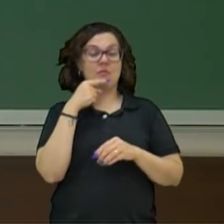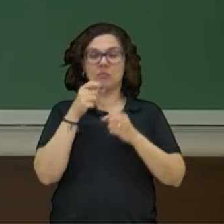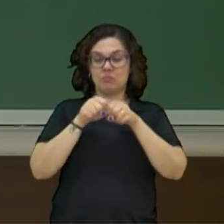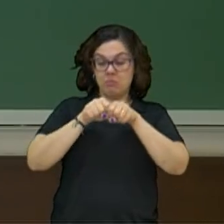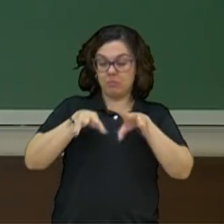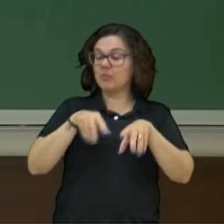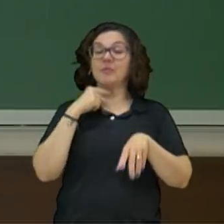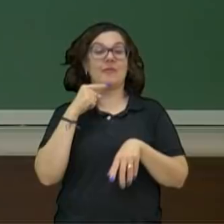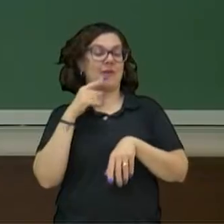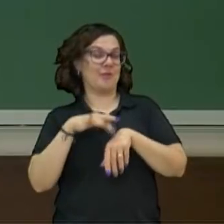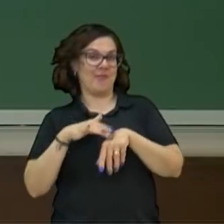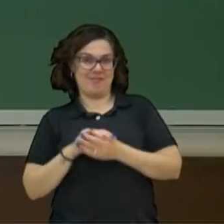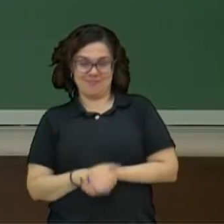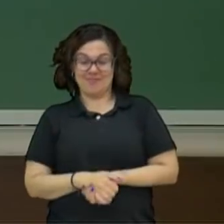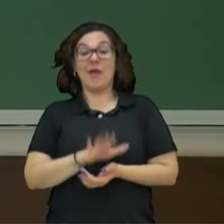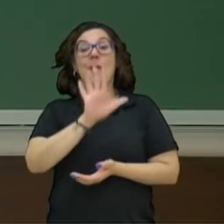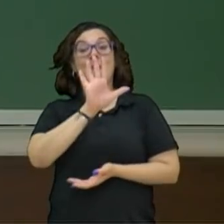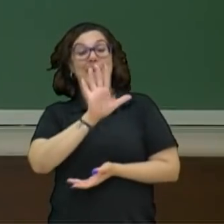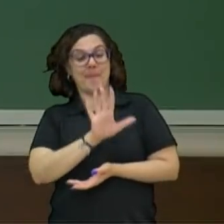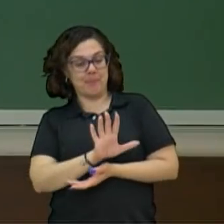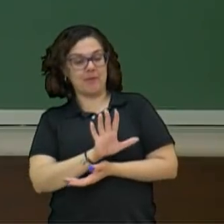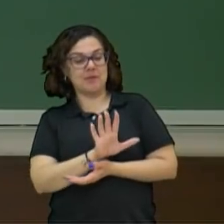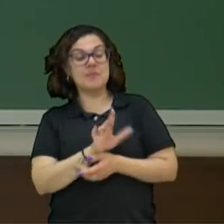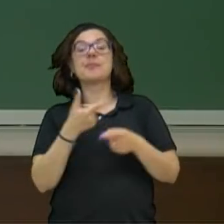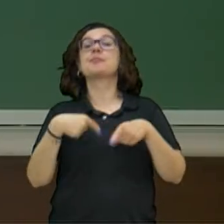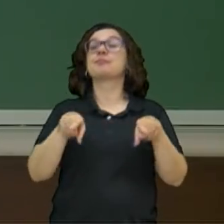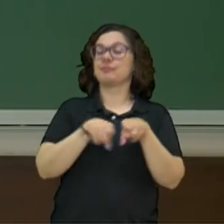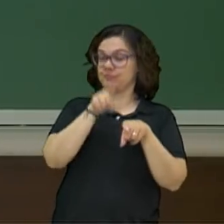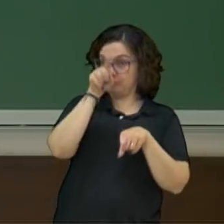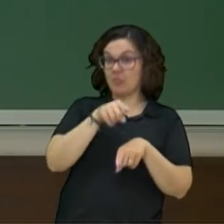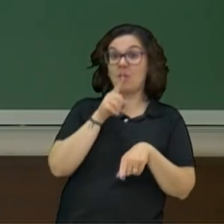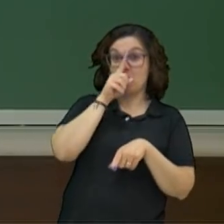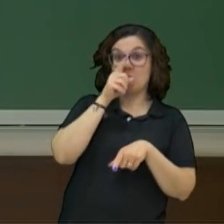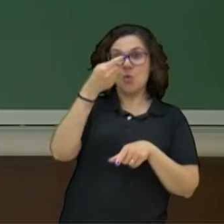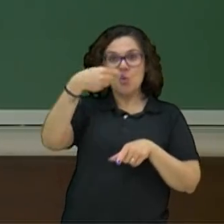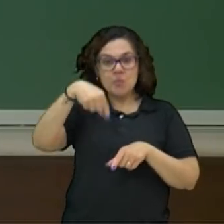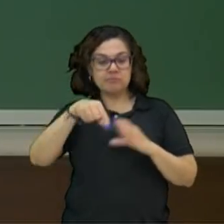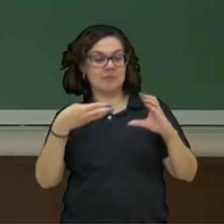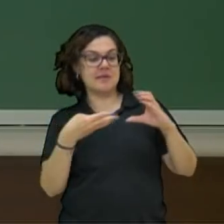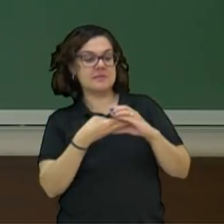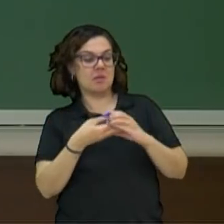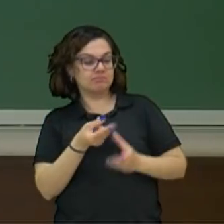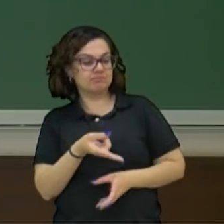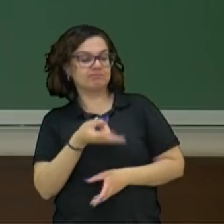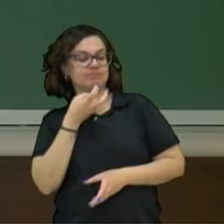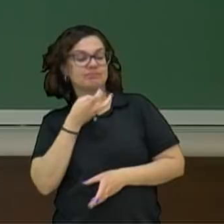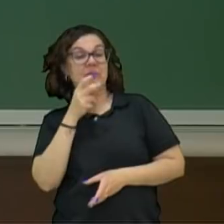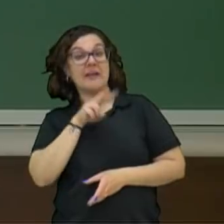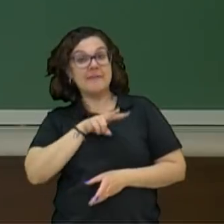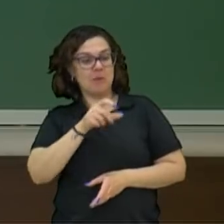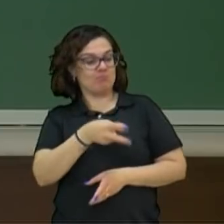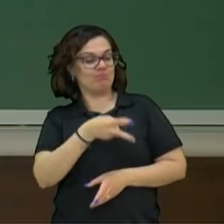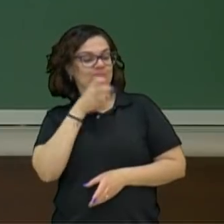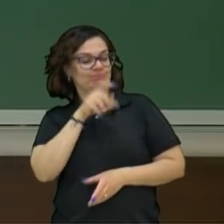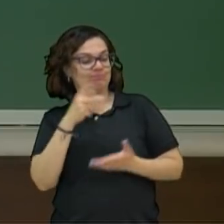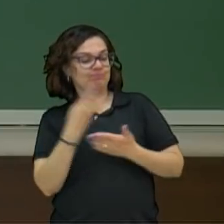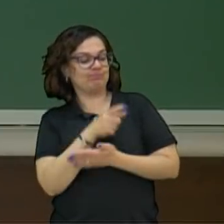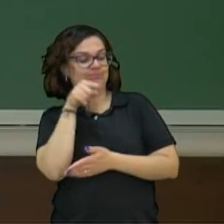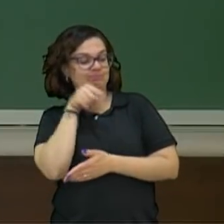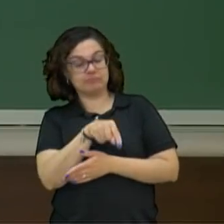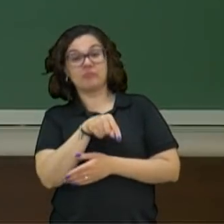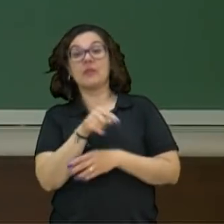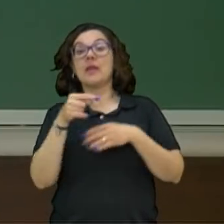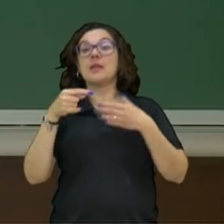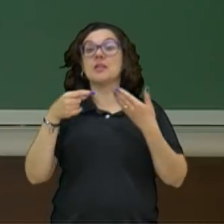te deixar doente, mas não vão deixar de ser um perigo. Os teus glóbulos brancos terão identificado.